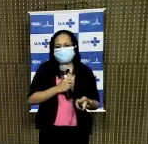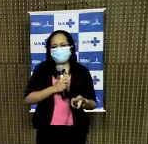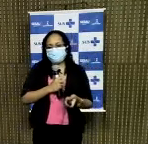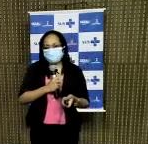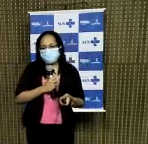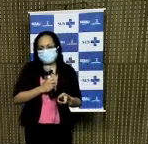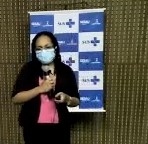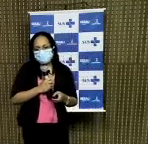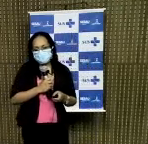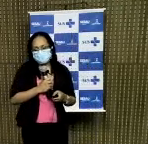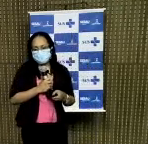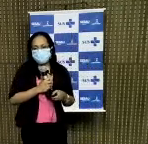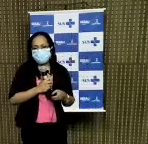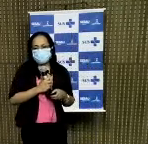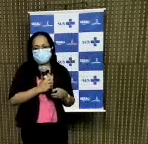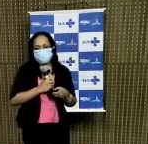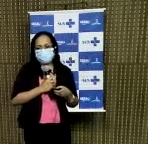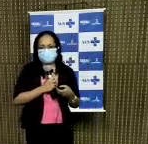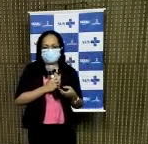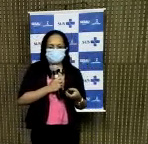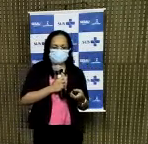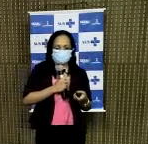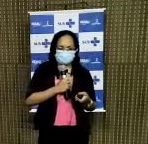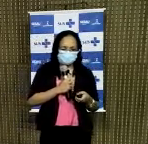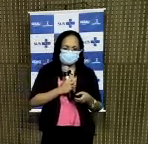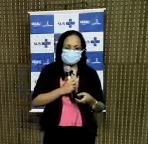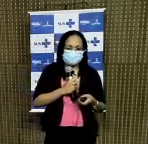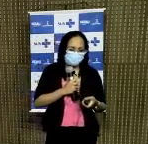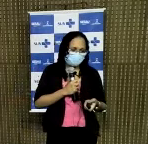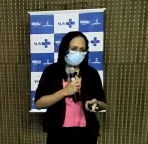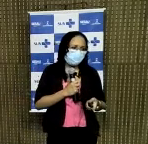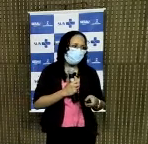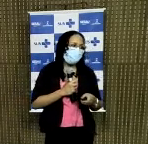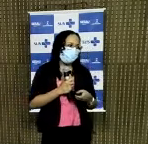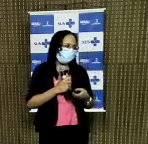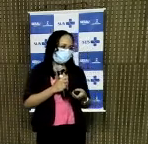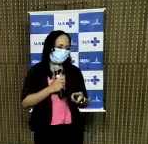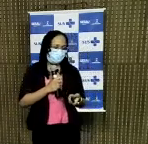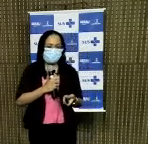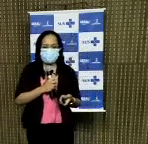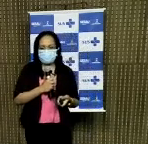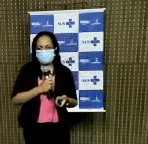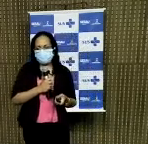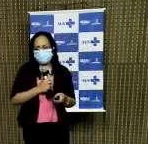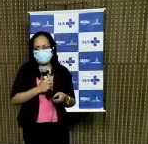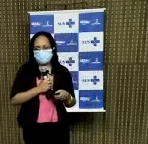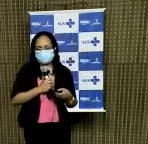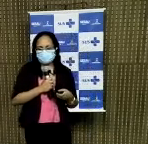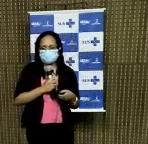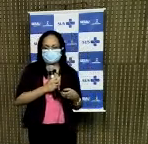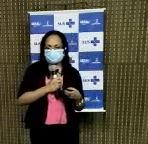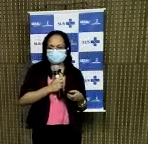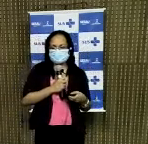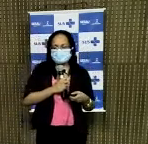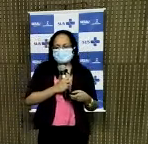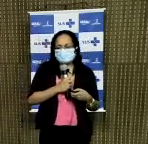né? Em relação ao programa de saúde na escola, nós já fizemos 2 ações, né? Que nós temos